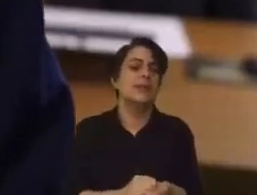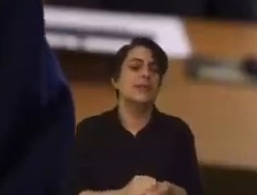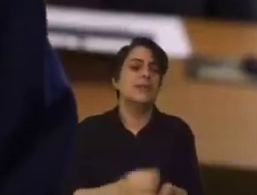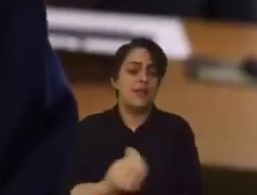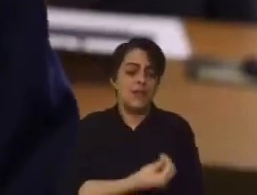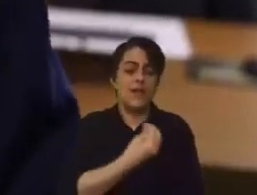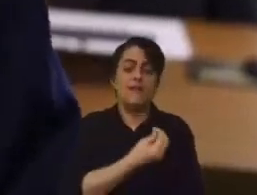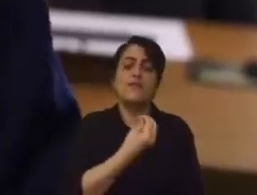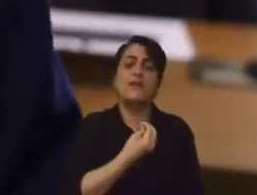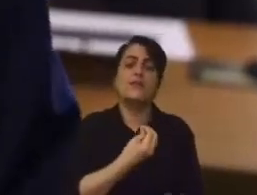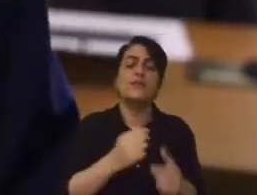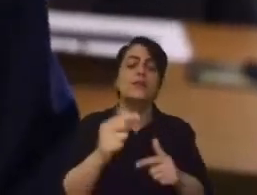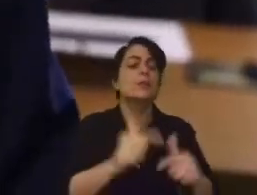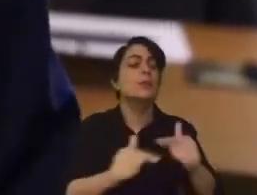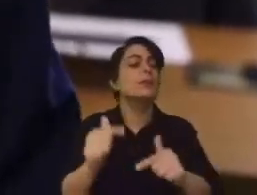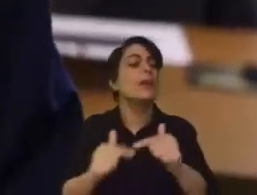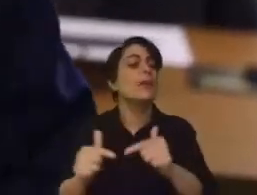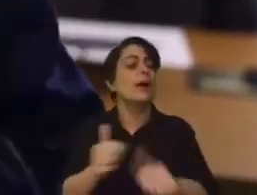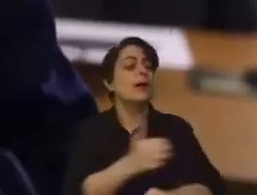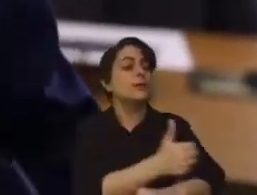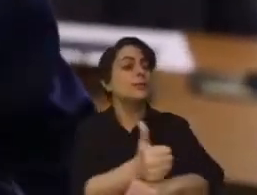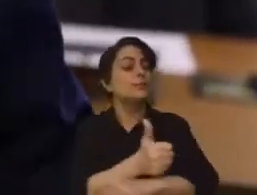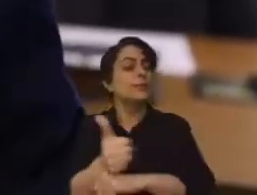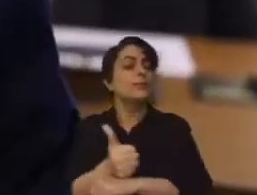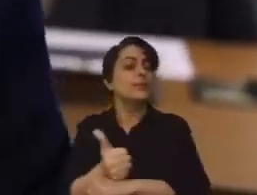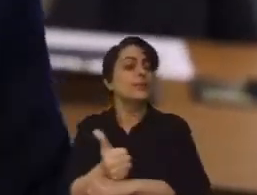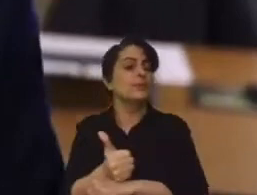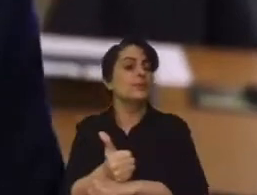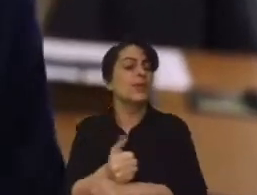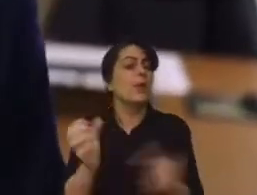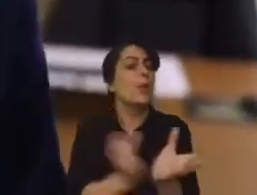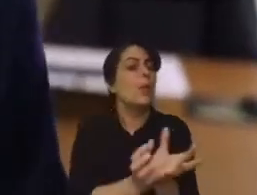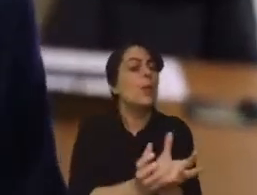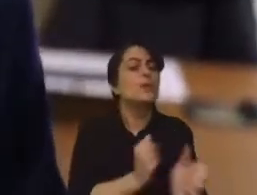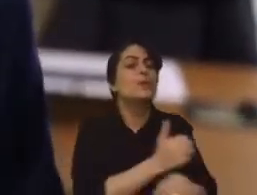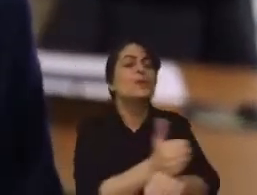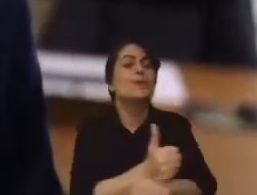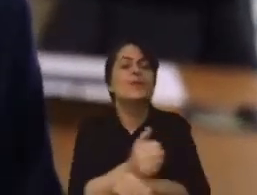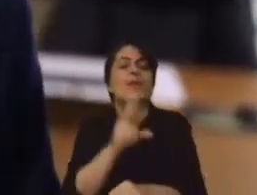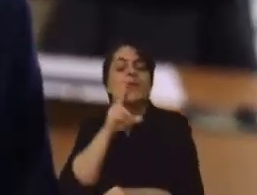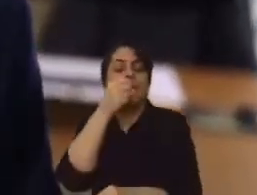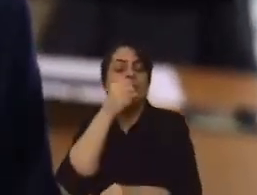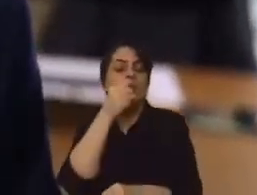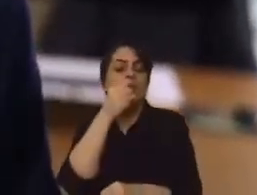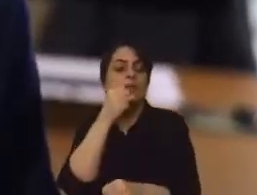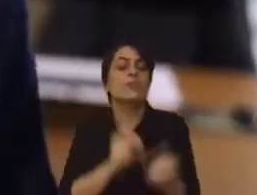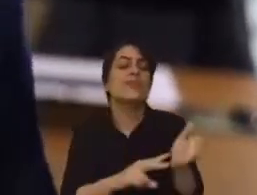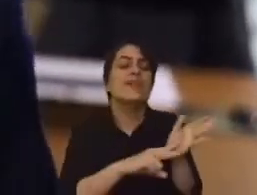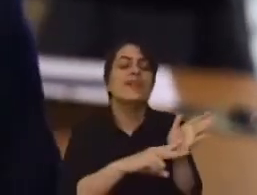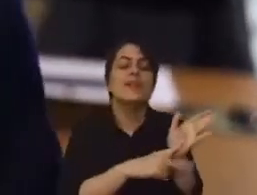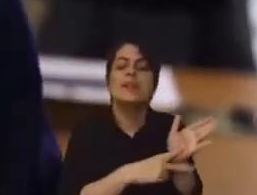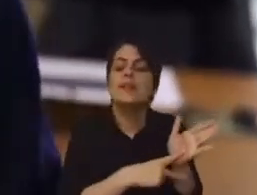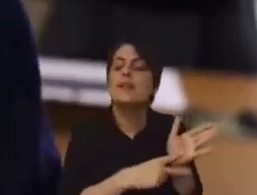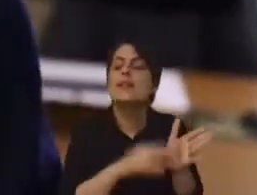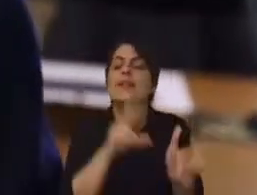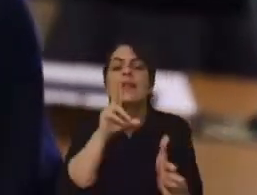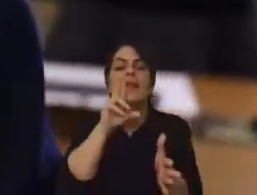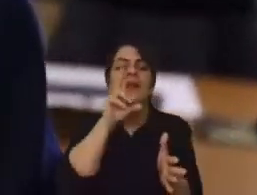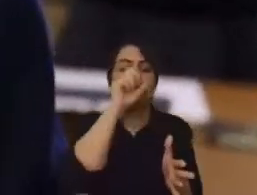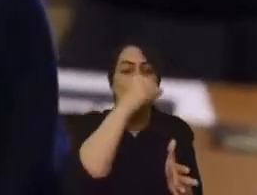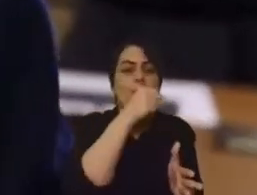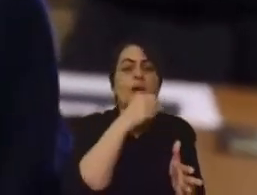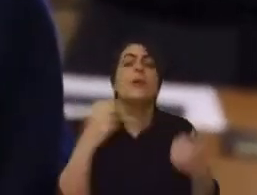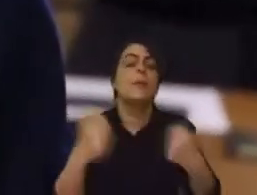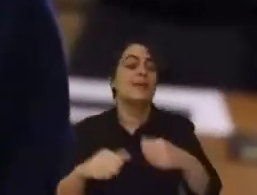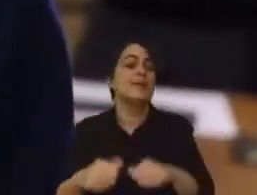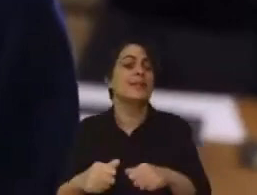Porque sem o mundo do trabalho forte e sem sindicato forte, não há democracia, não há cidadania